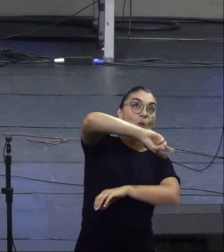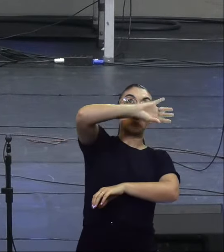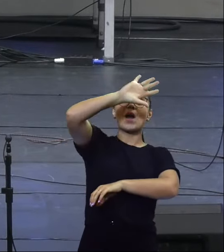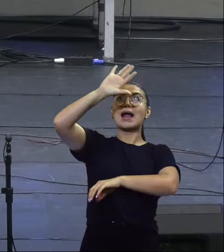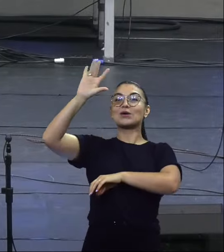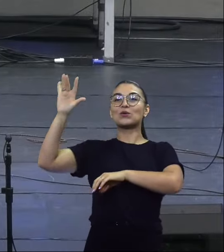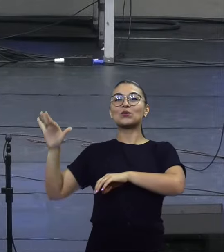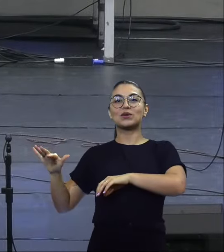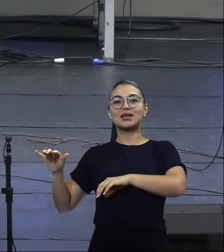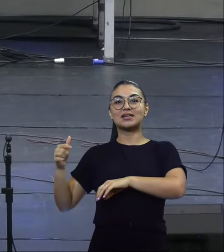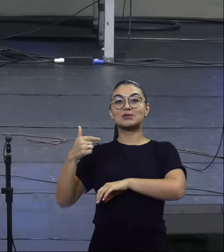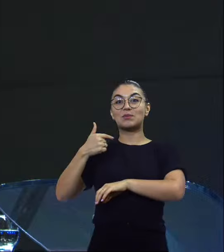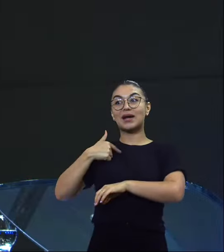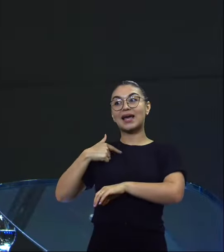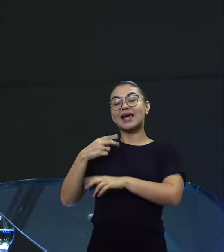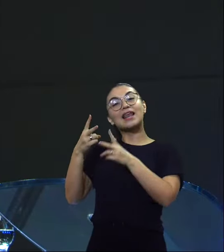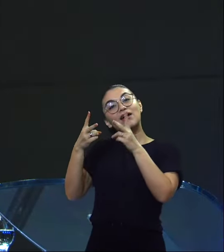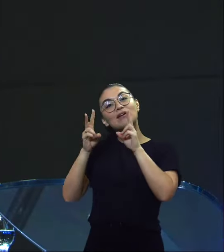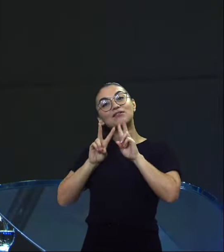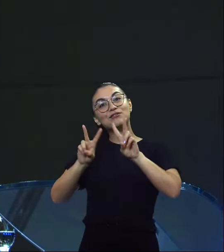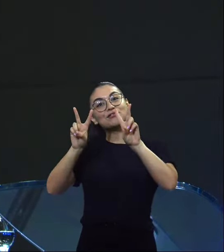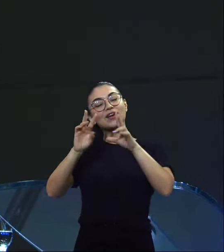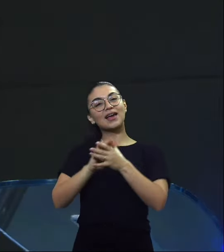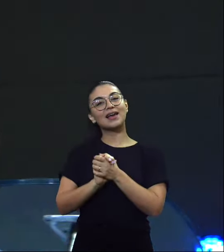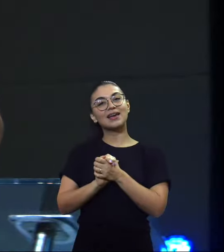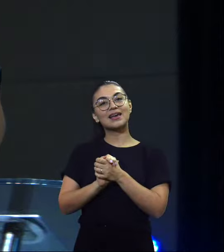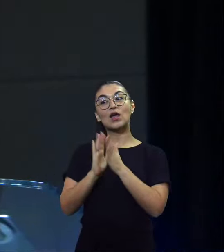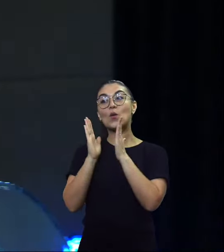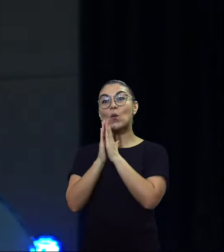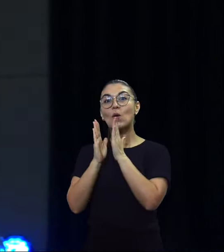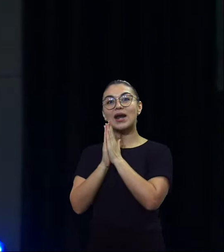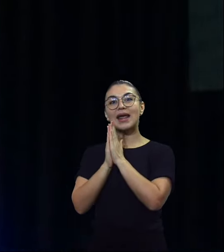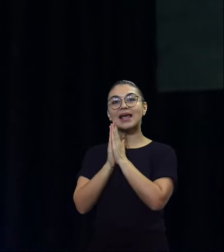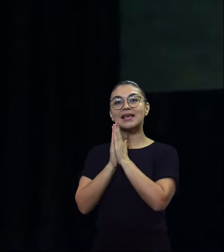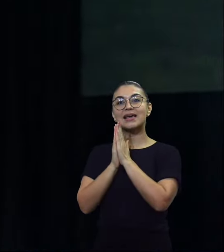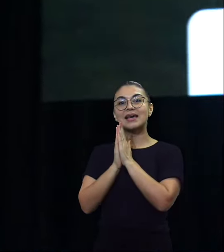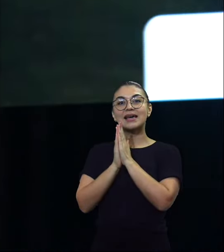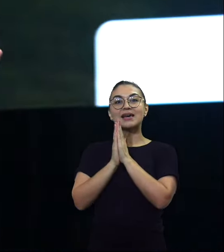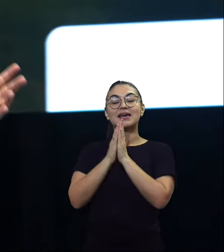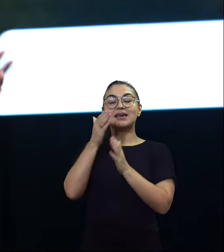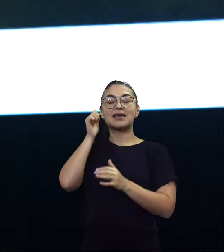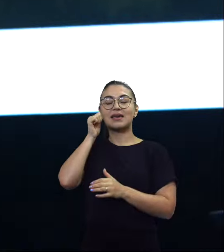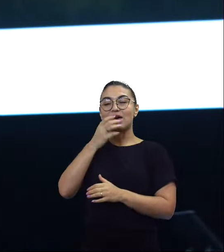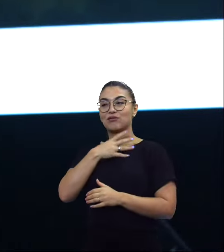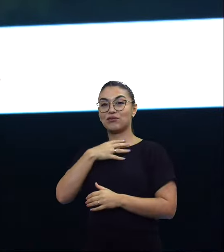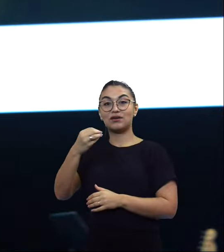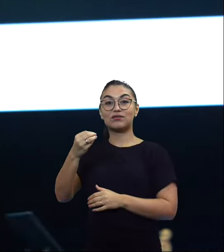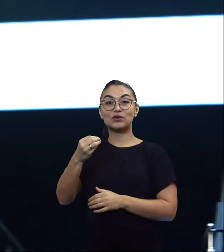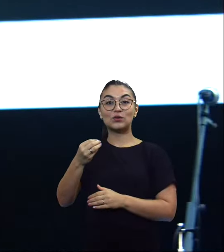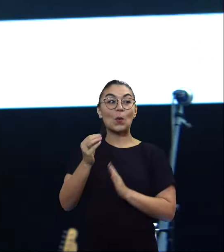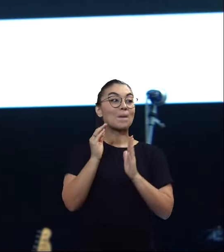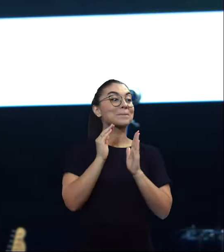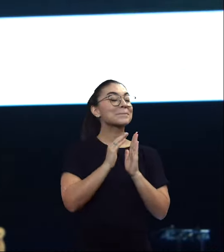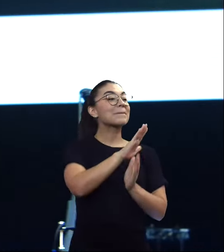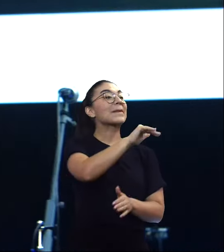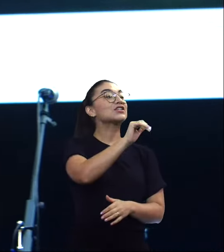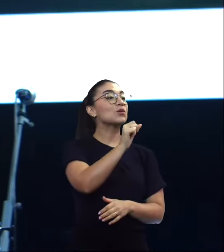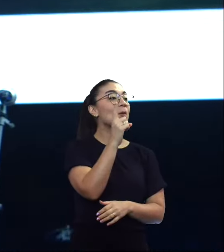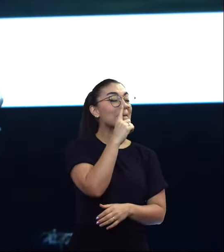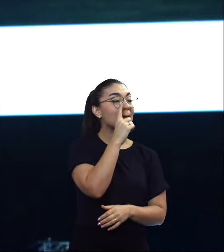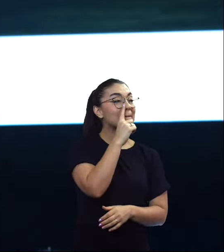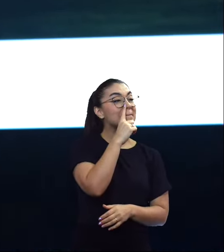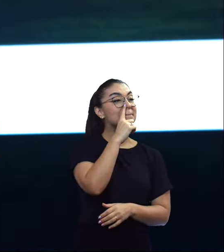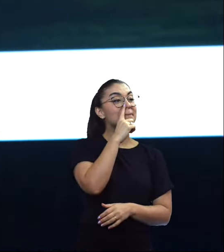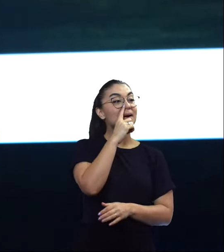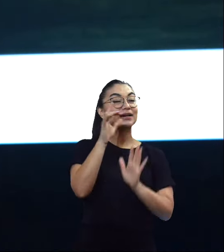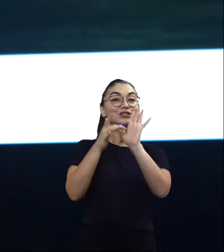né, gente? E deu certo, foi uma coisa maravilhosa. Ela ficou, papai, Jesus ouve minha oração. Mas eu lembro de uma vez que eu estava num acampamento,